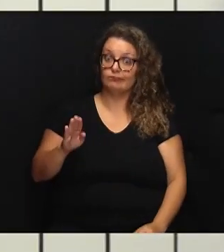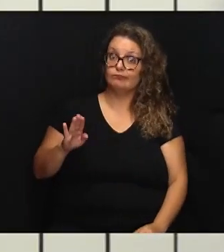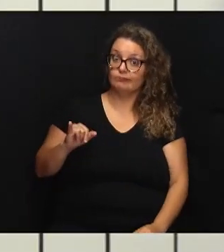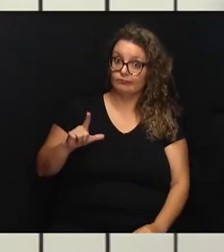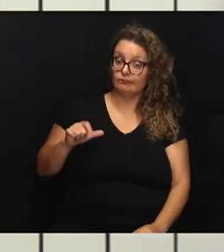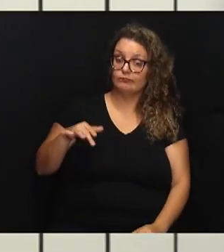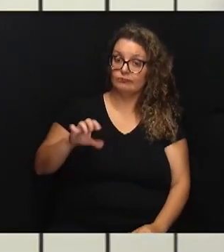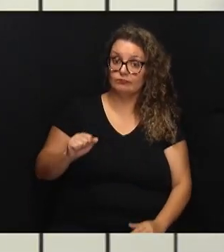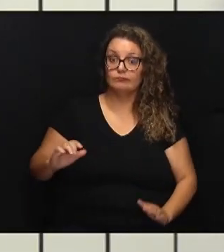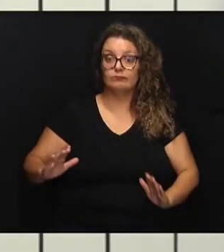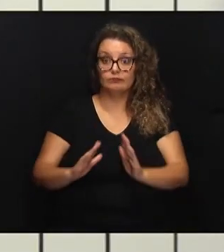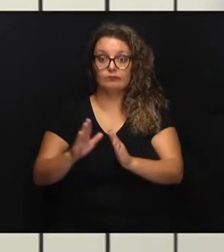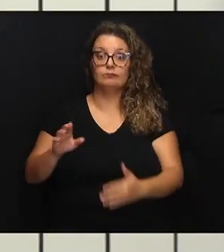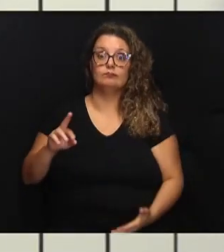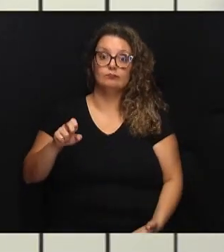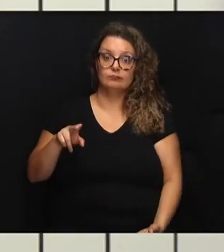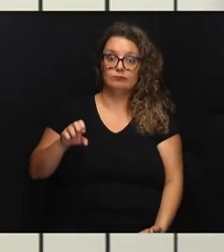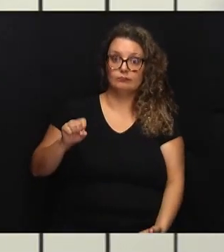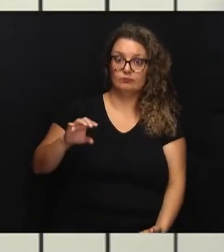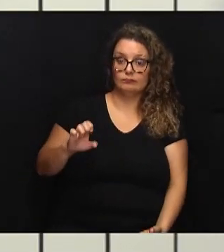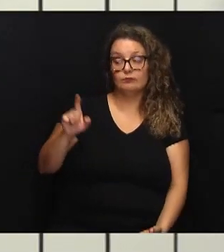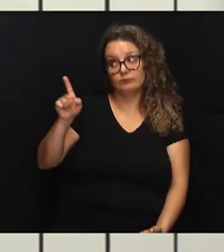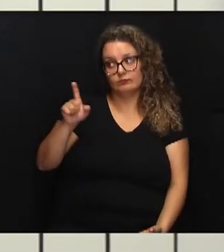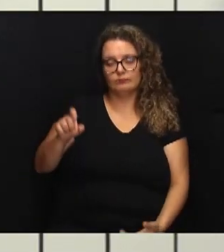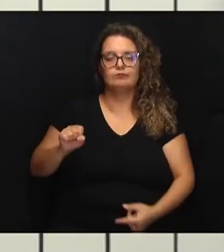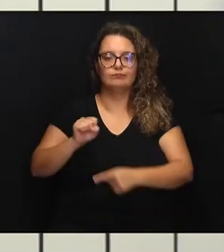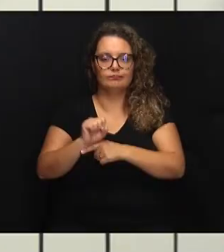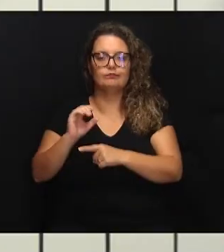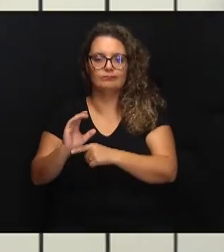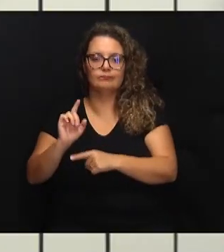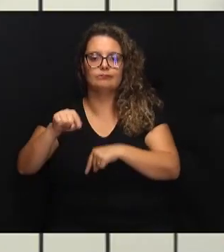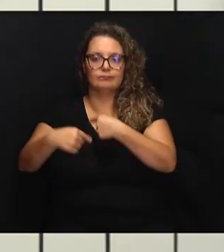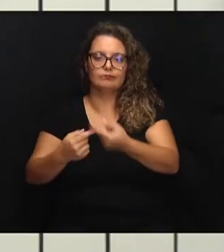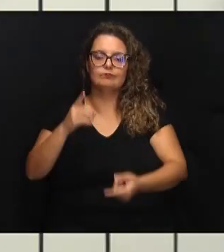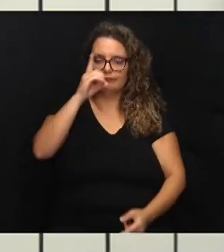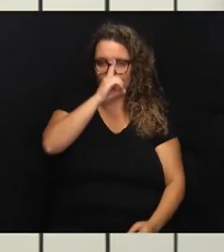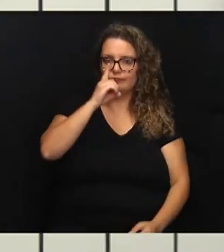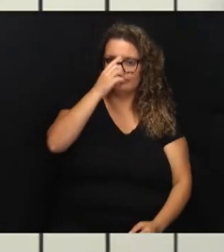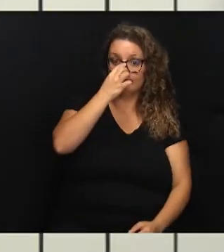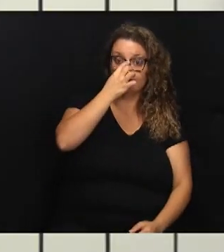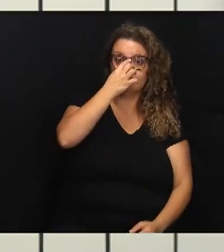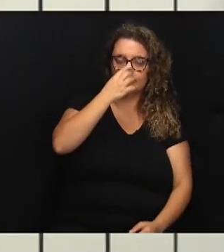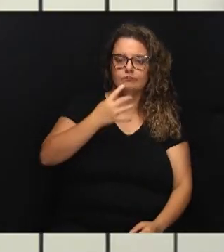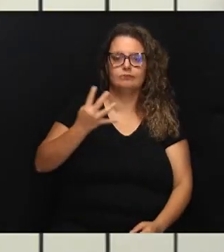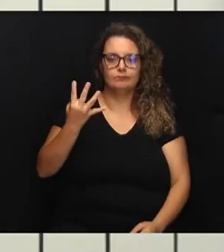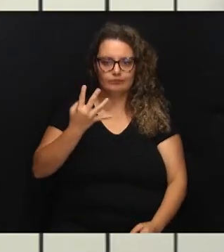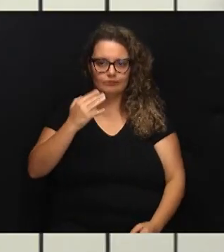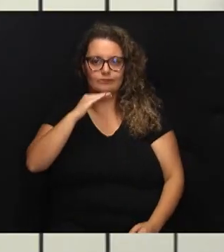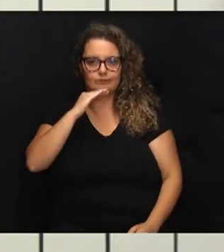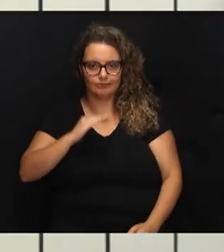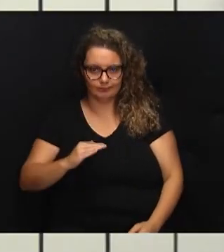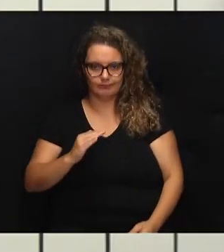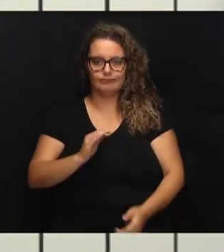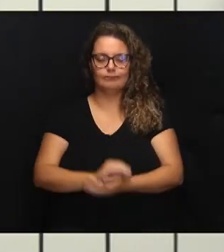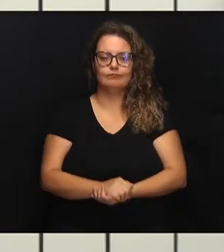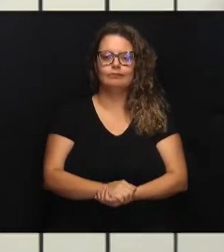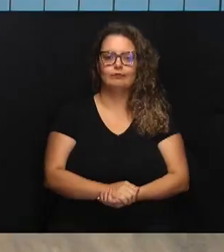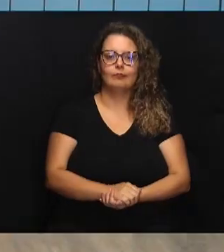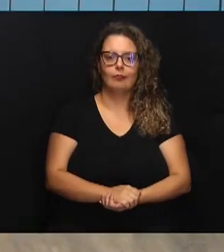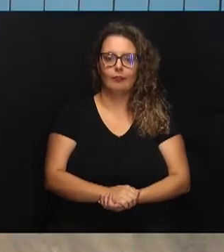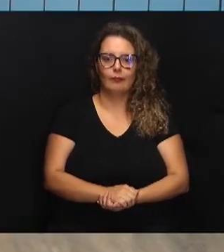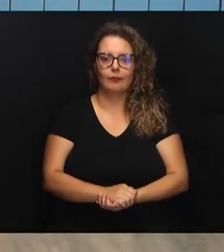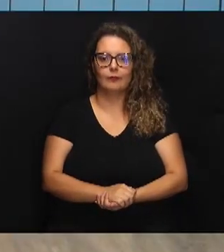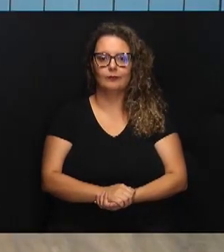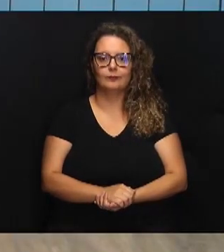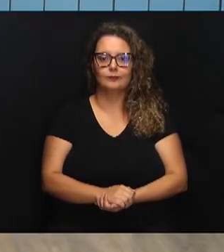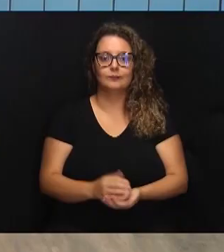diante do Brusque em Santa Catarina, também no próximo domingo, às 4h. Agora a